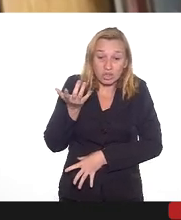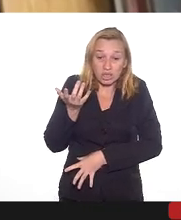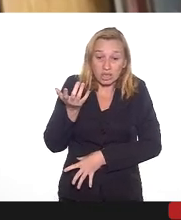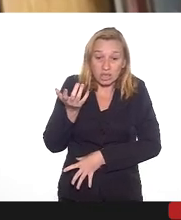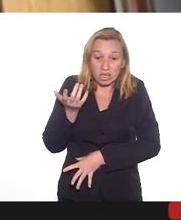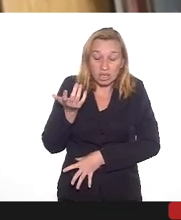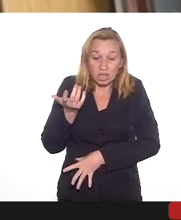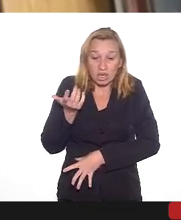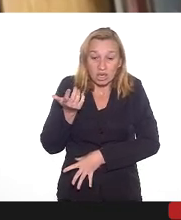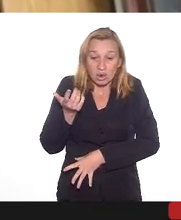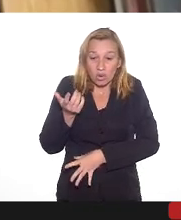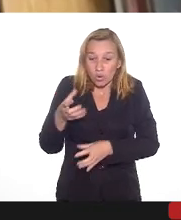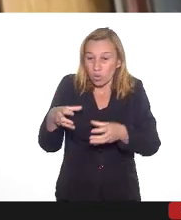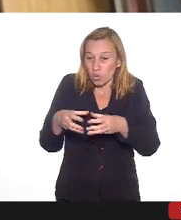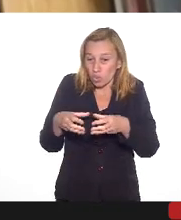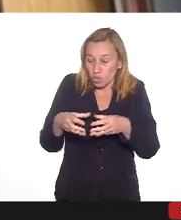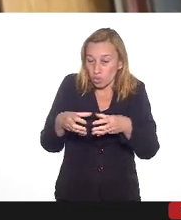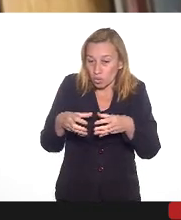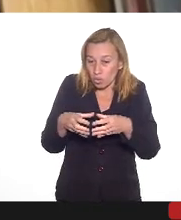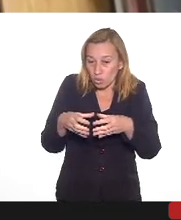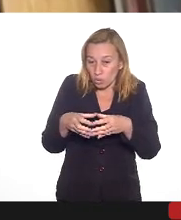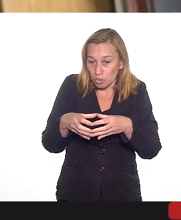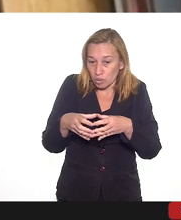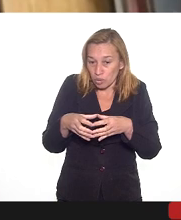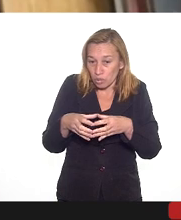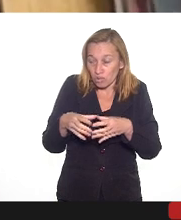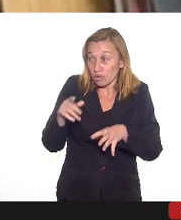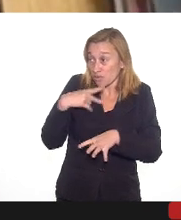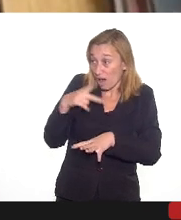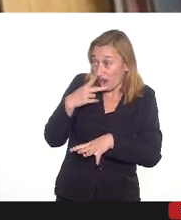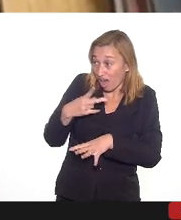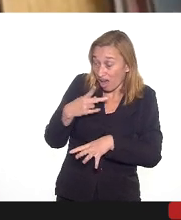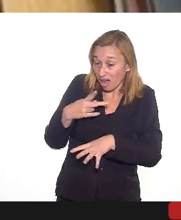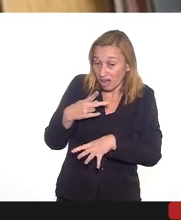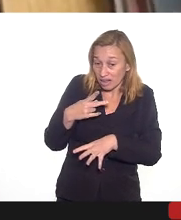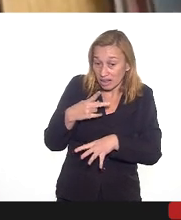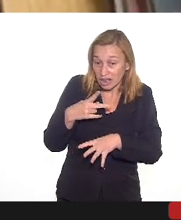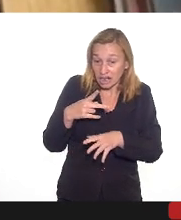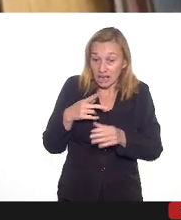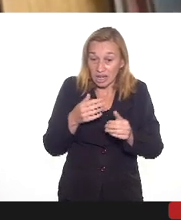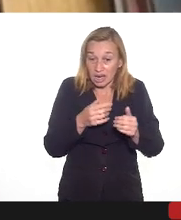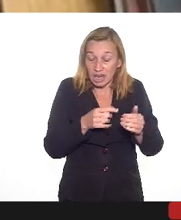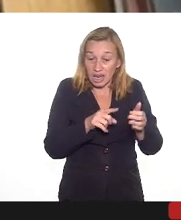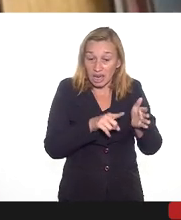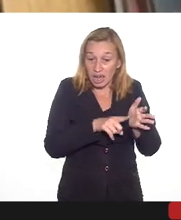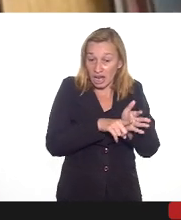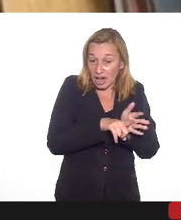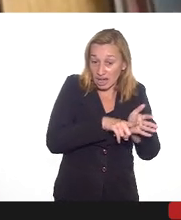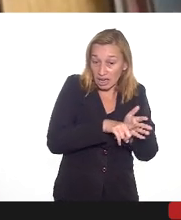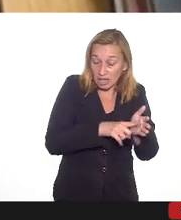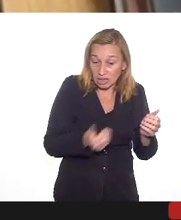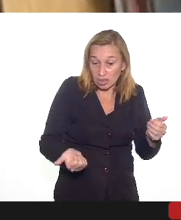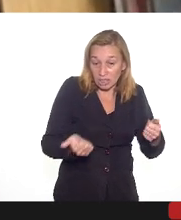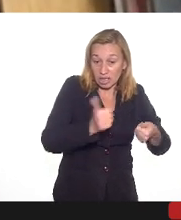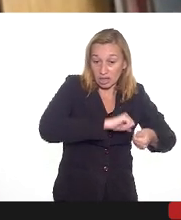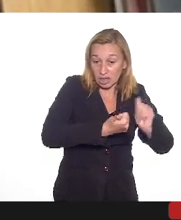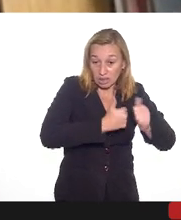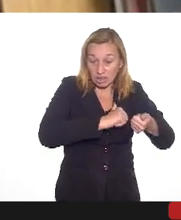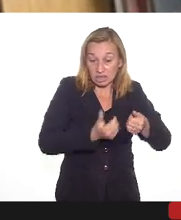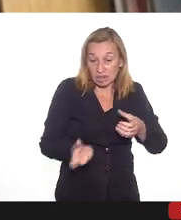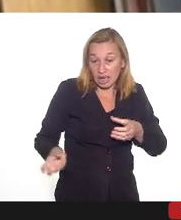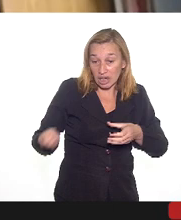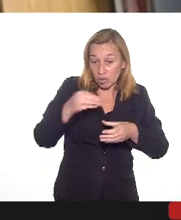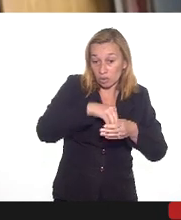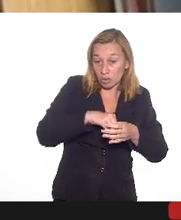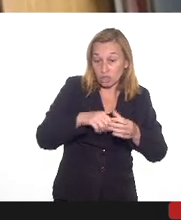comitê de supervisão do regime dizer que a revisão está incluída nesse artigo